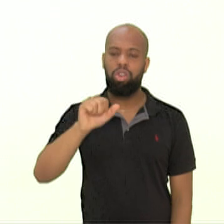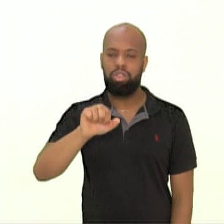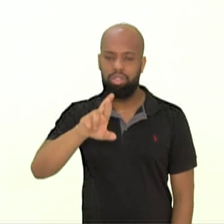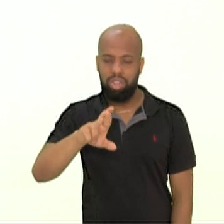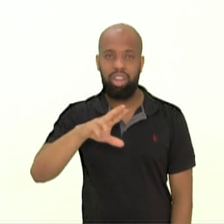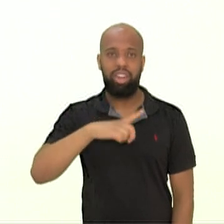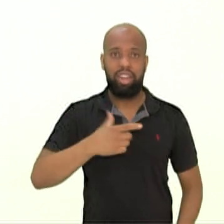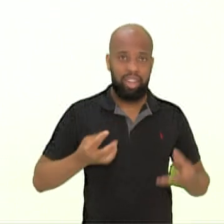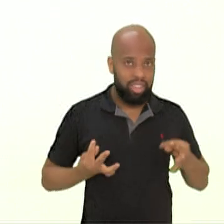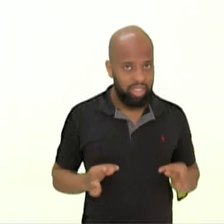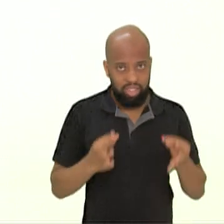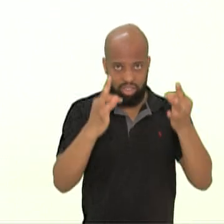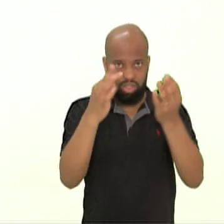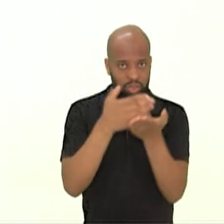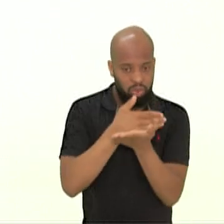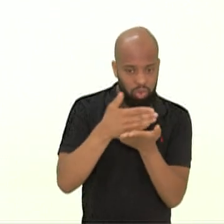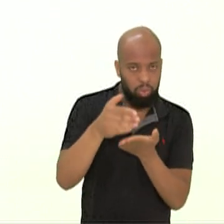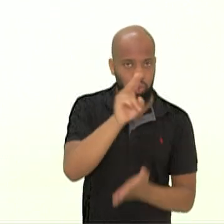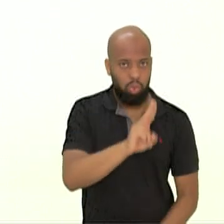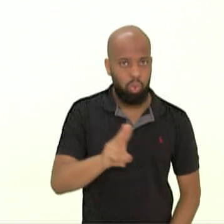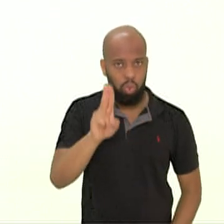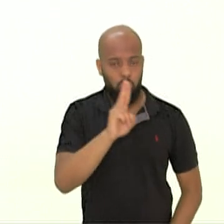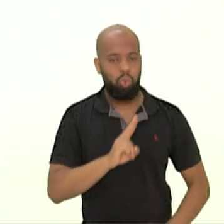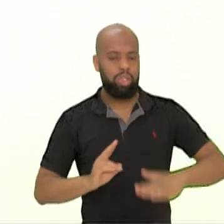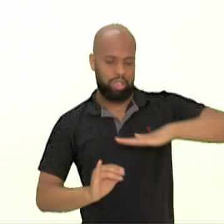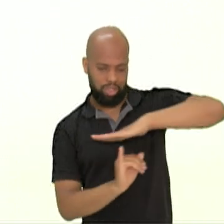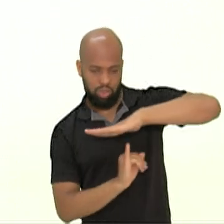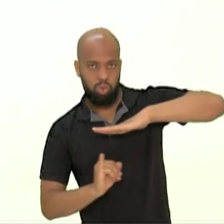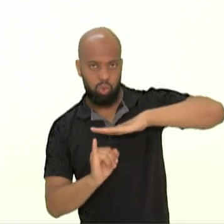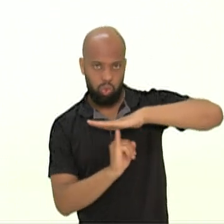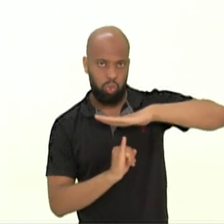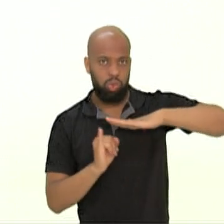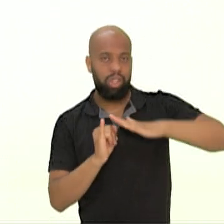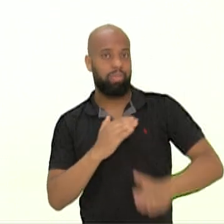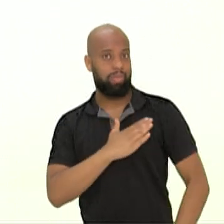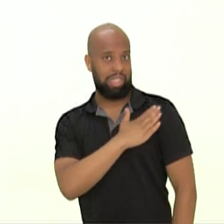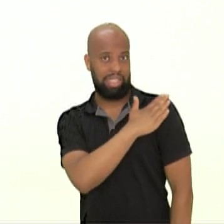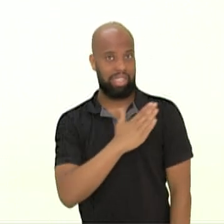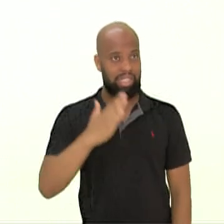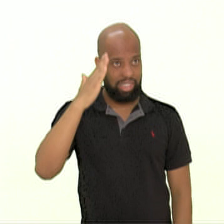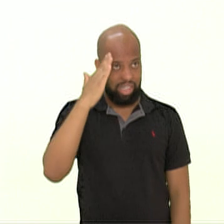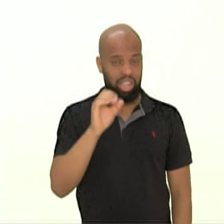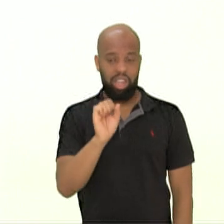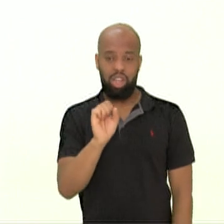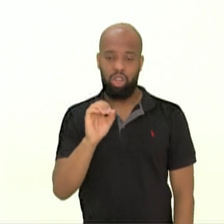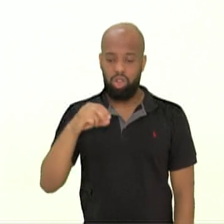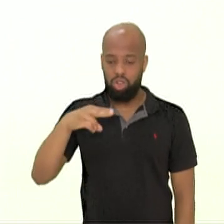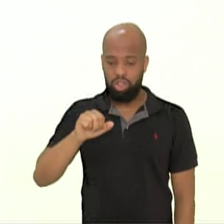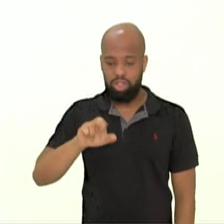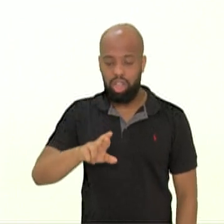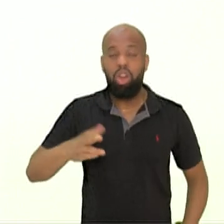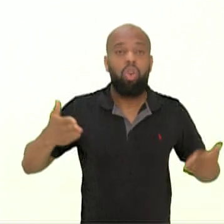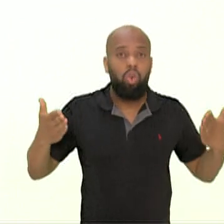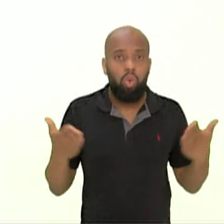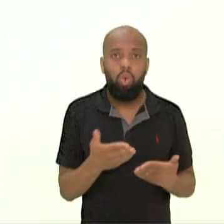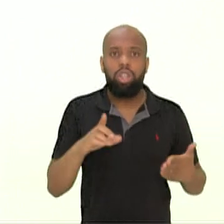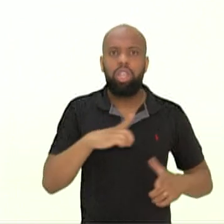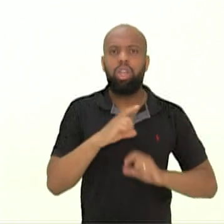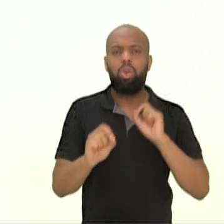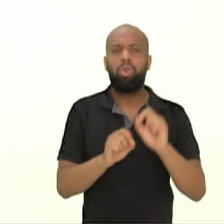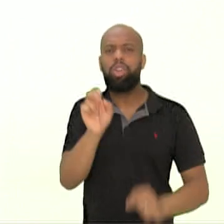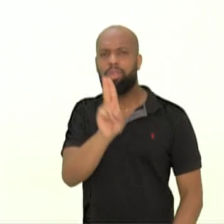ali, ó. Inicialmente utilizado na indústria bélica, ou seja, militar, o sonar hoje apresenta um elemento